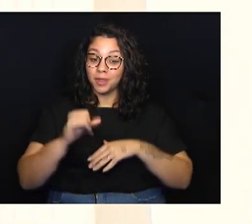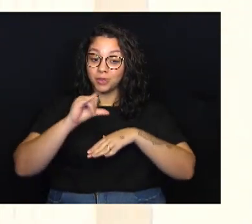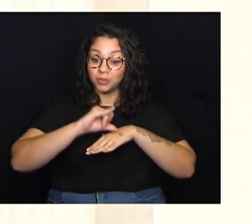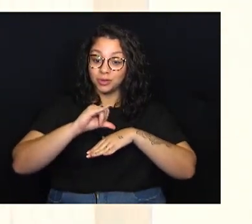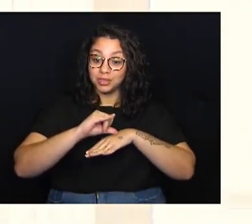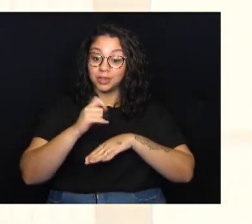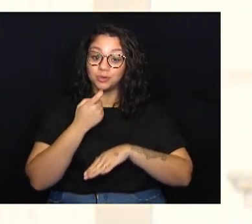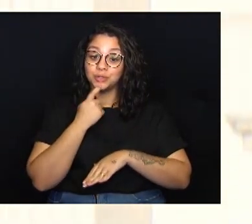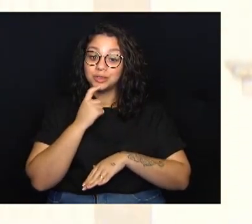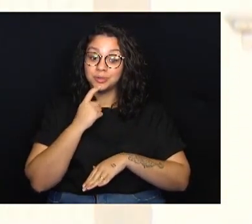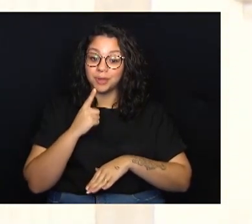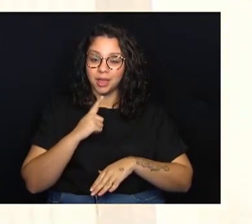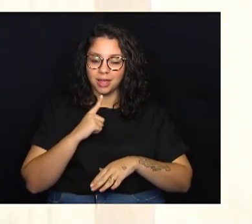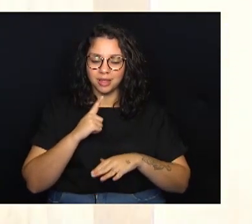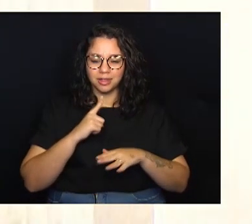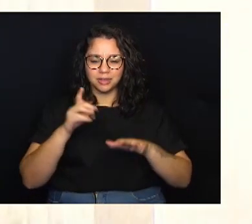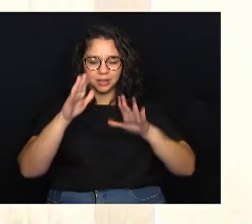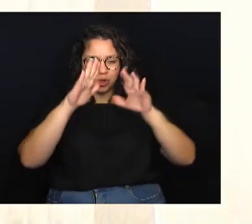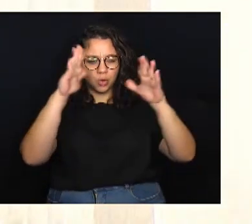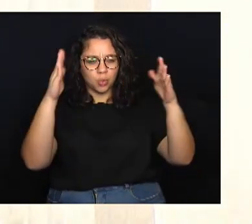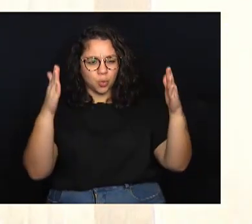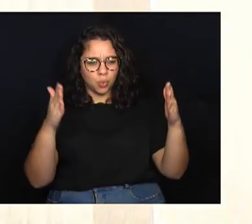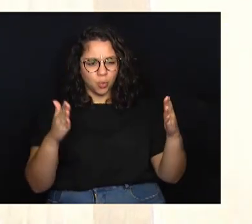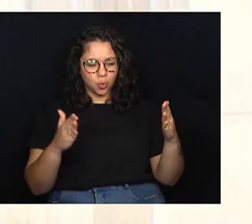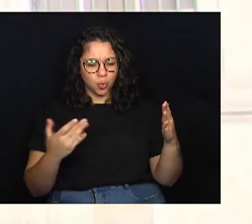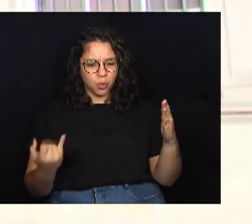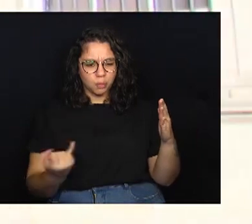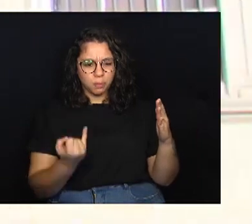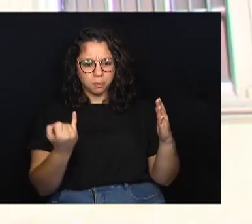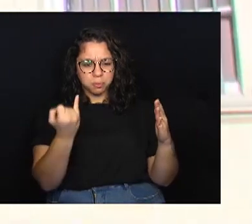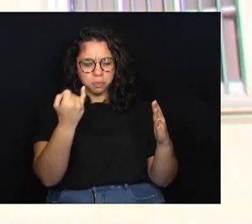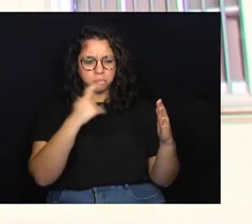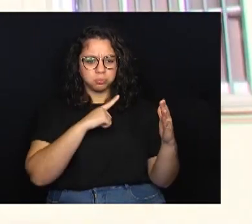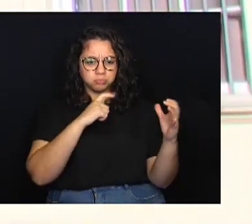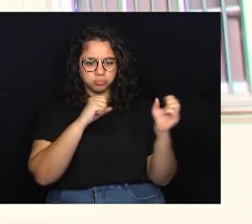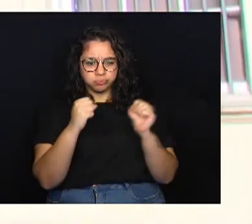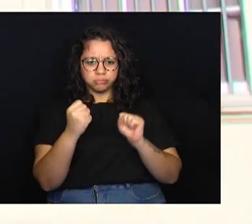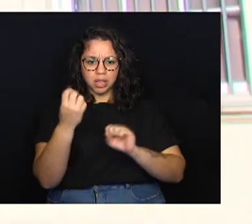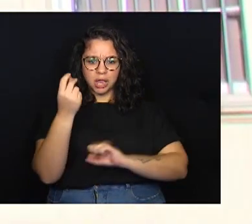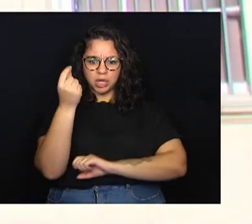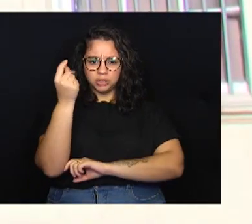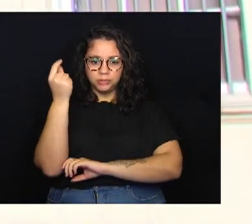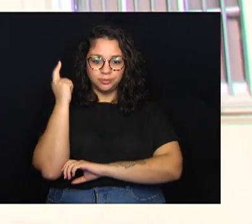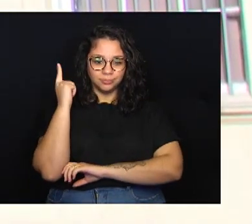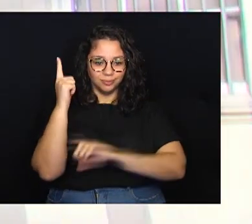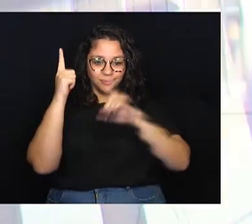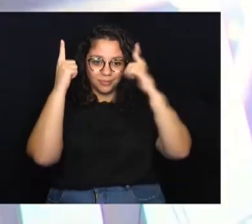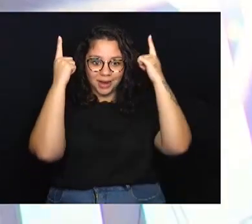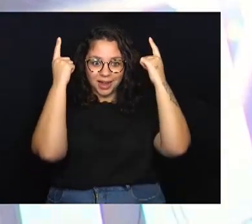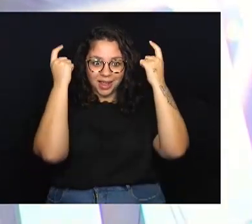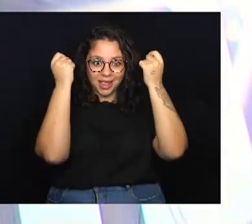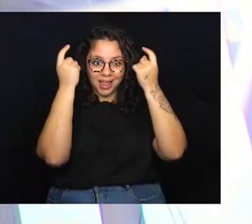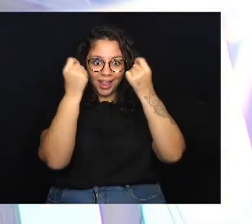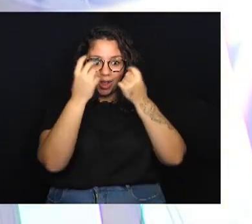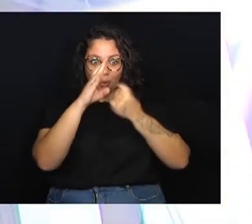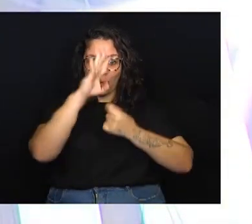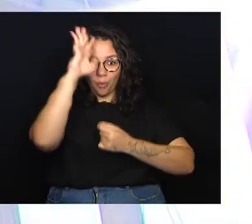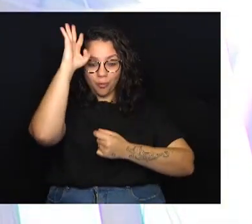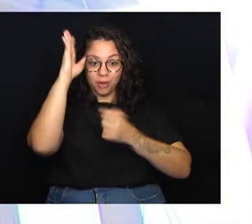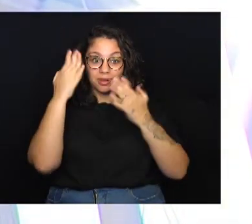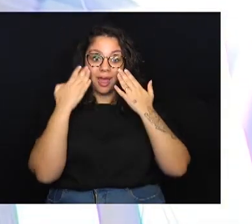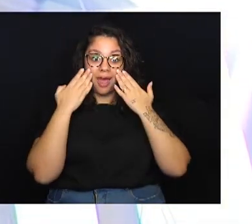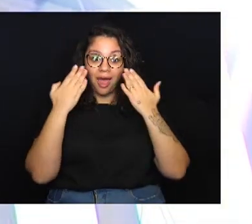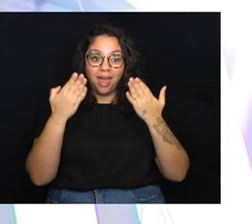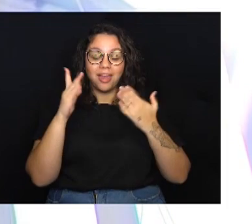Campinas, uma edificação imponente de arquitetura antiga, no estilo grego-romano, se destaca. É a